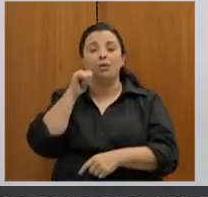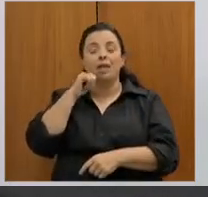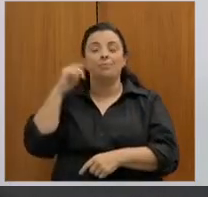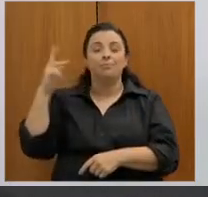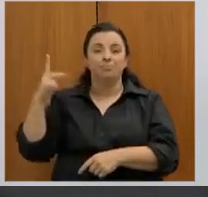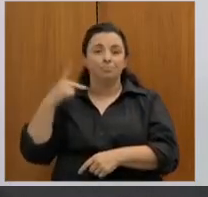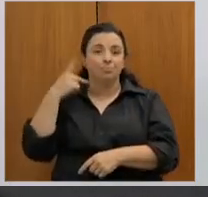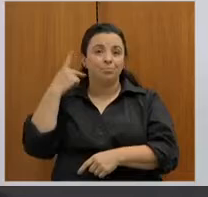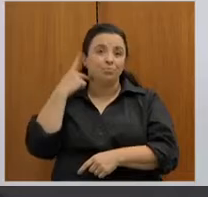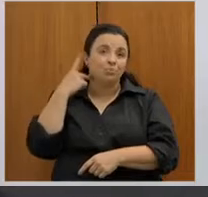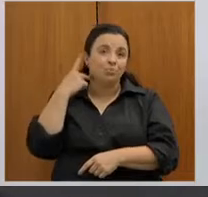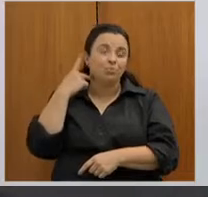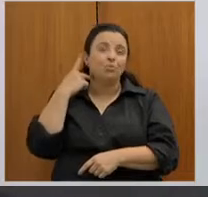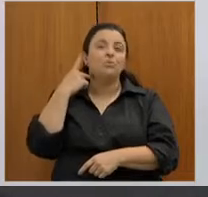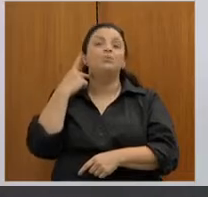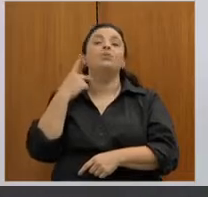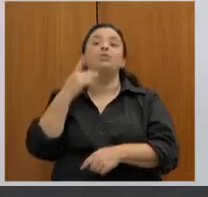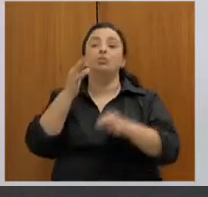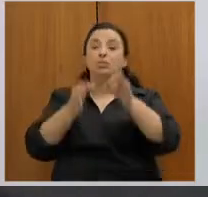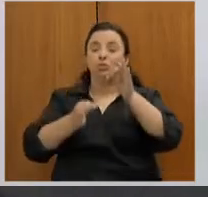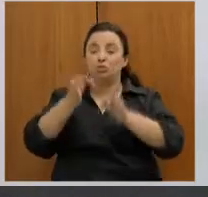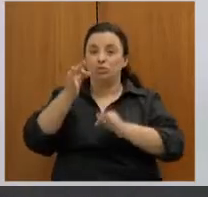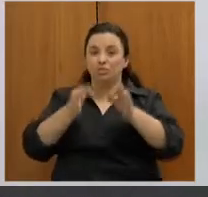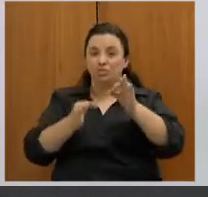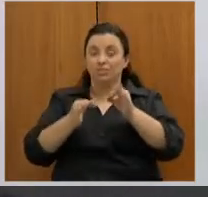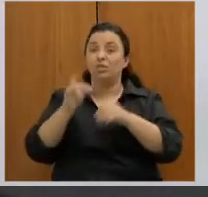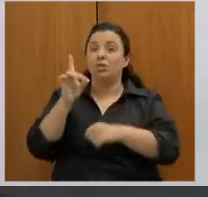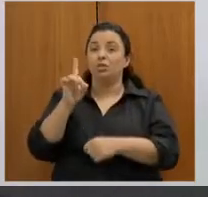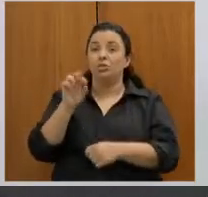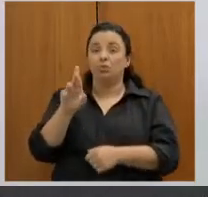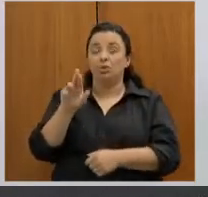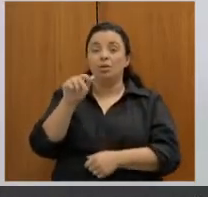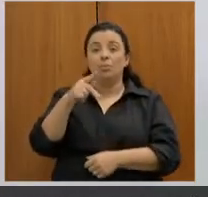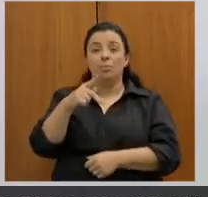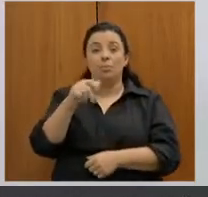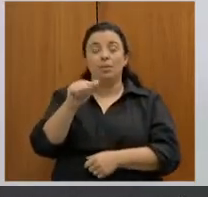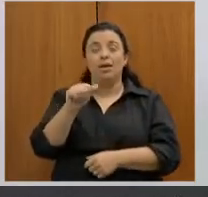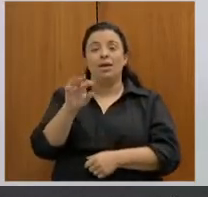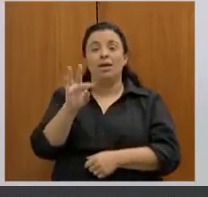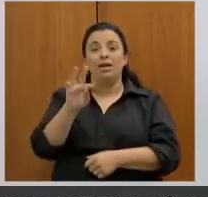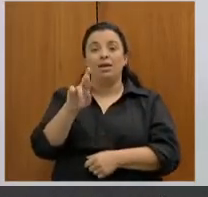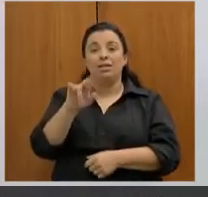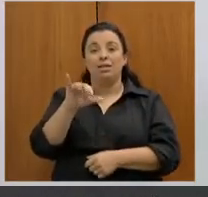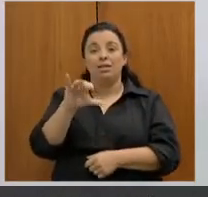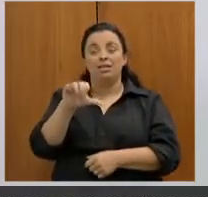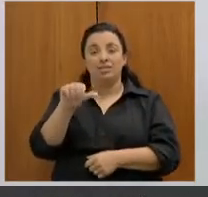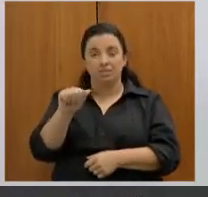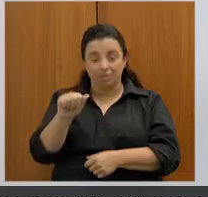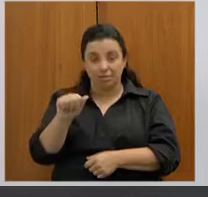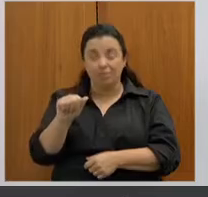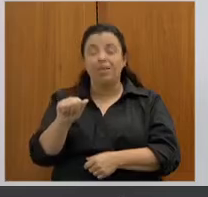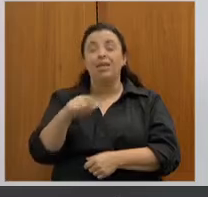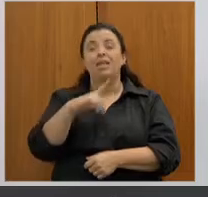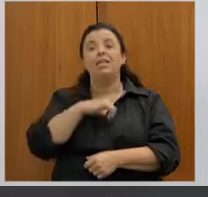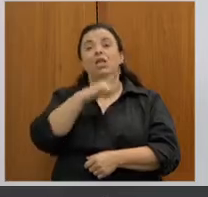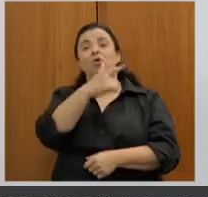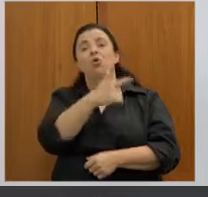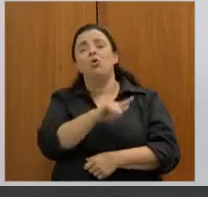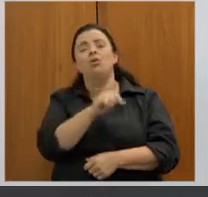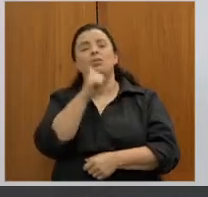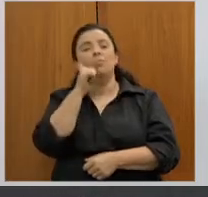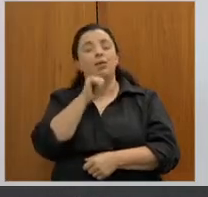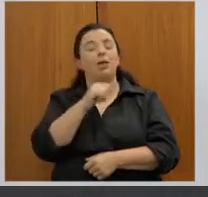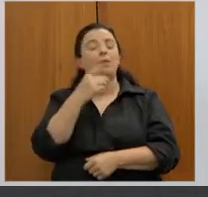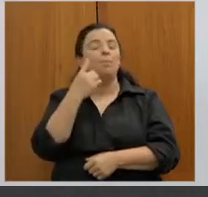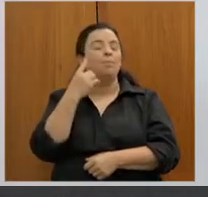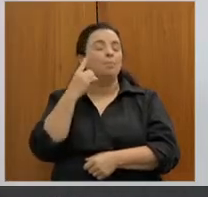Hobby Cut que através de uma promotora Dra Carolina flare